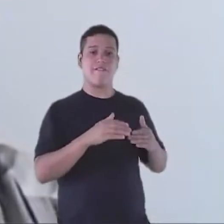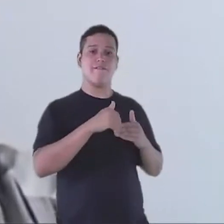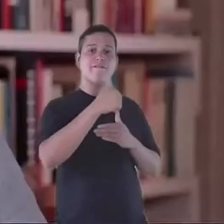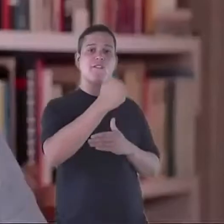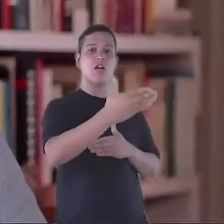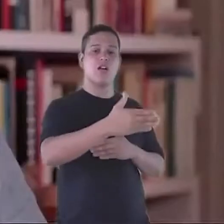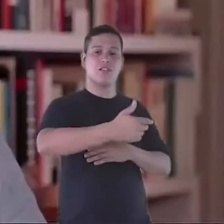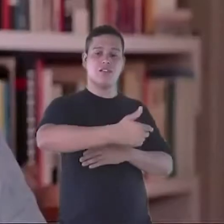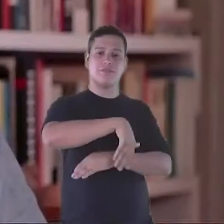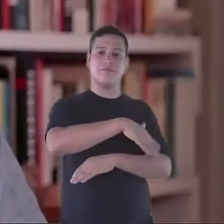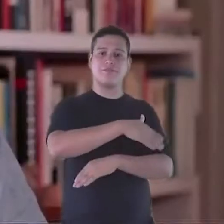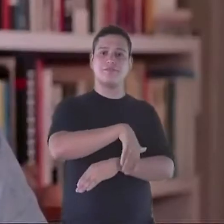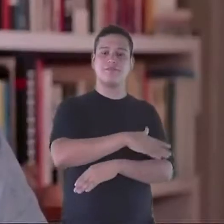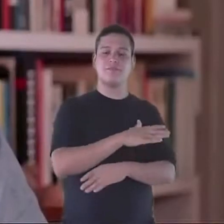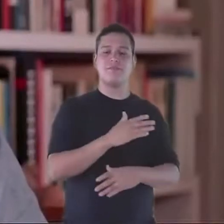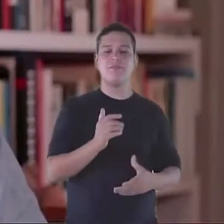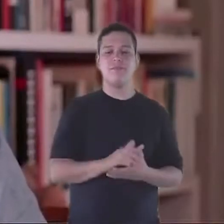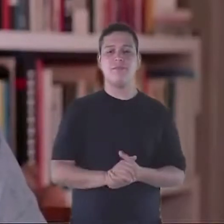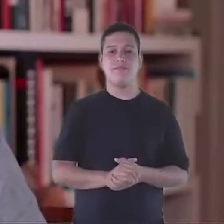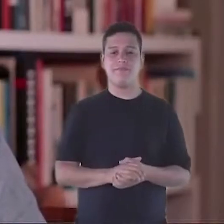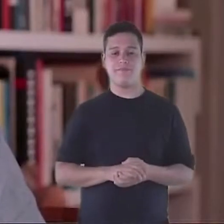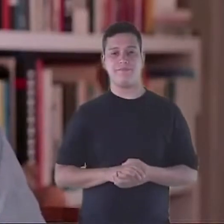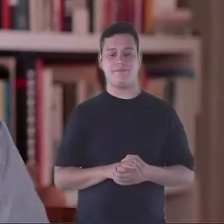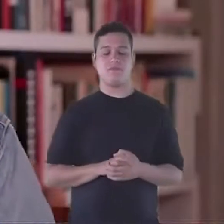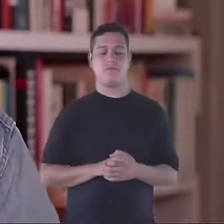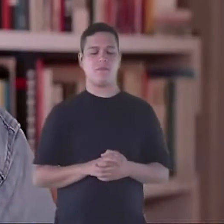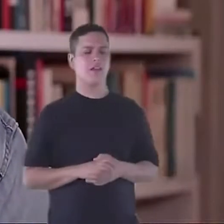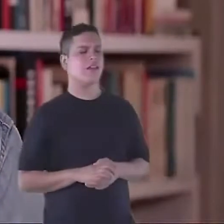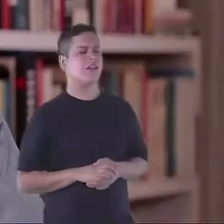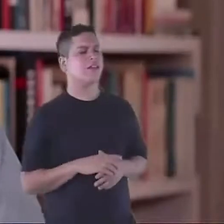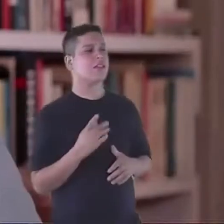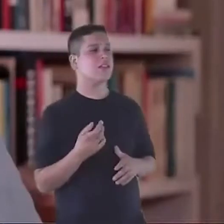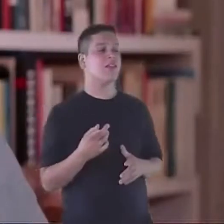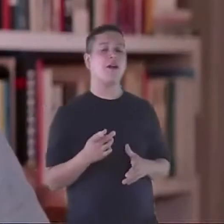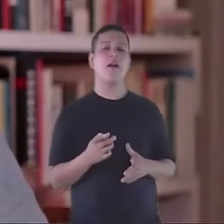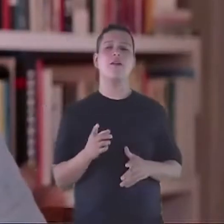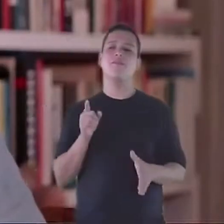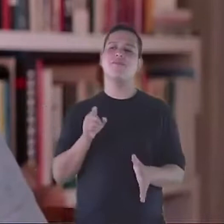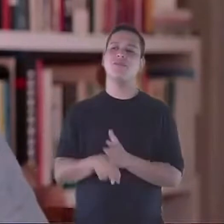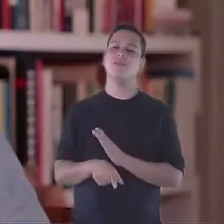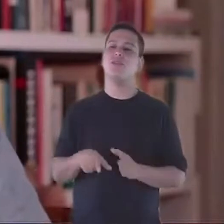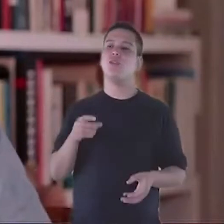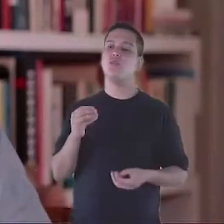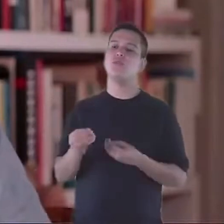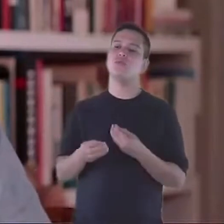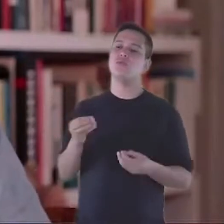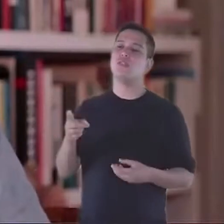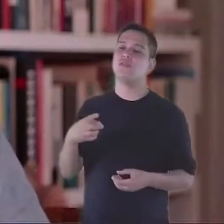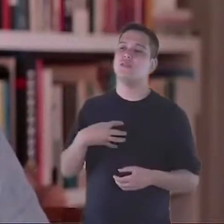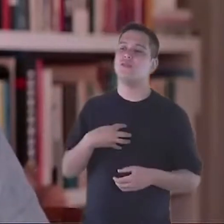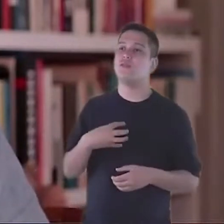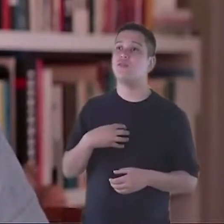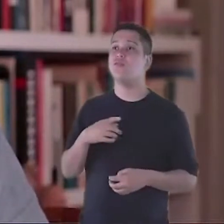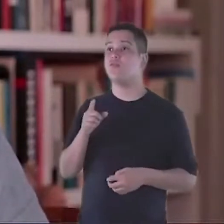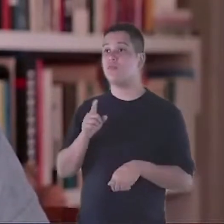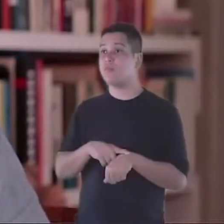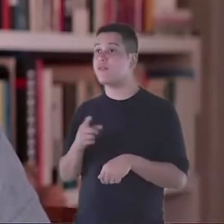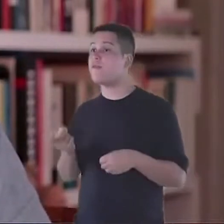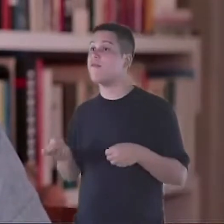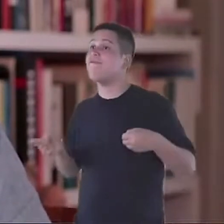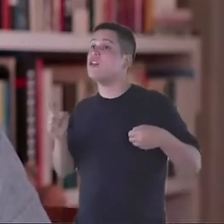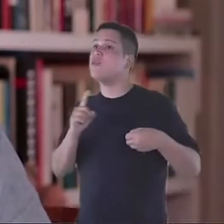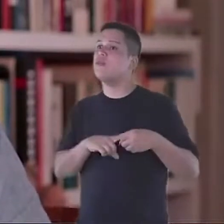E como é que foi esse trânsito, esse retorno ao ensino convencional, depois de